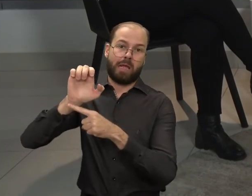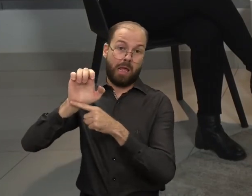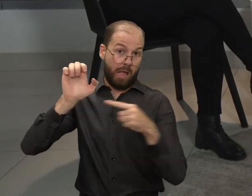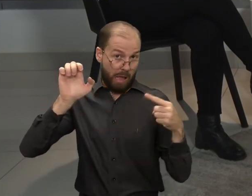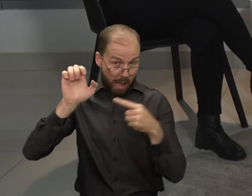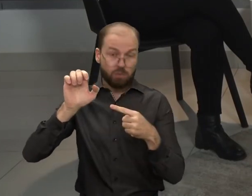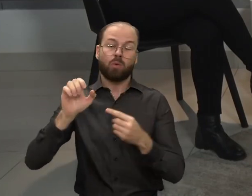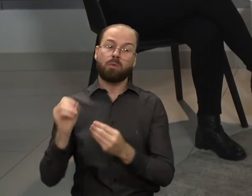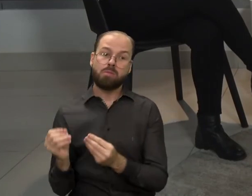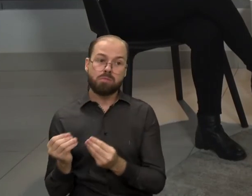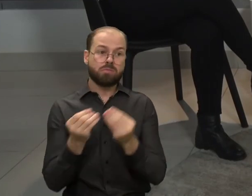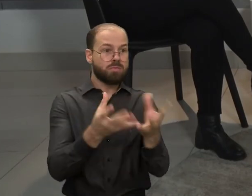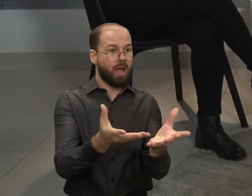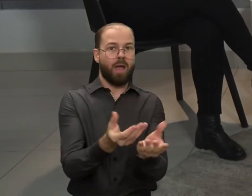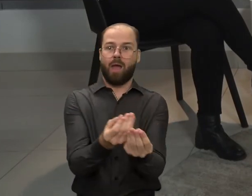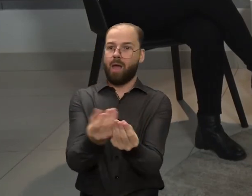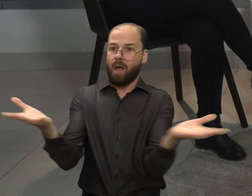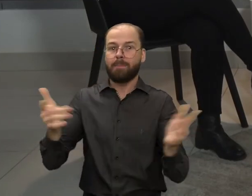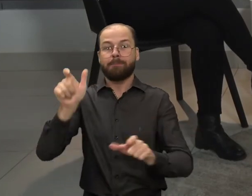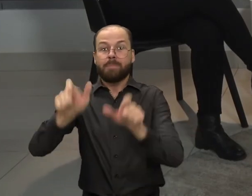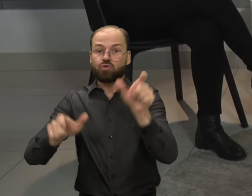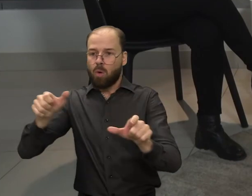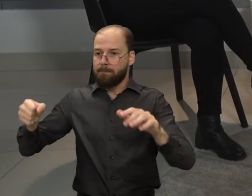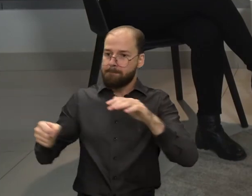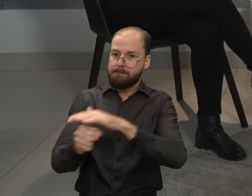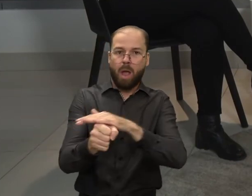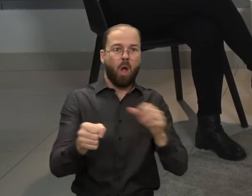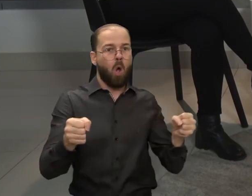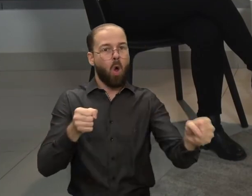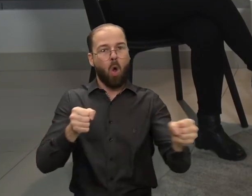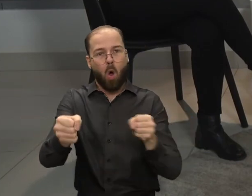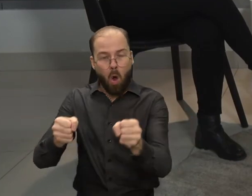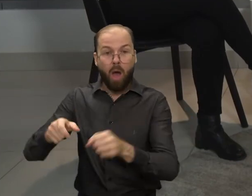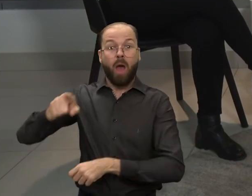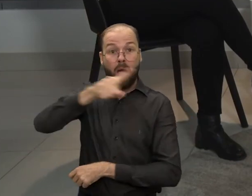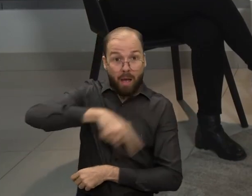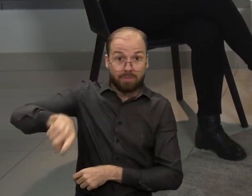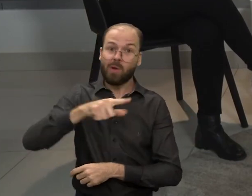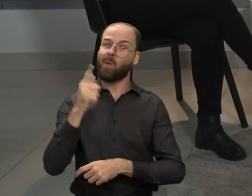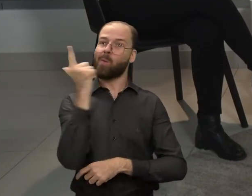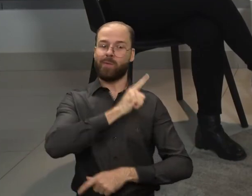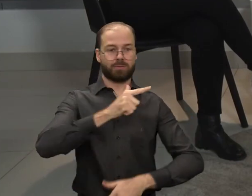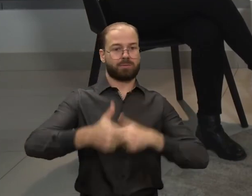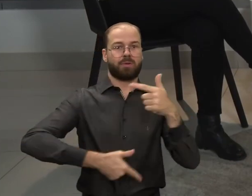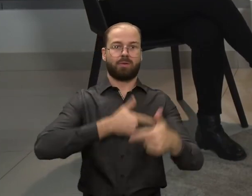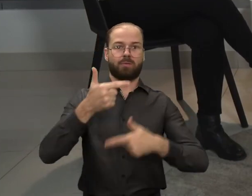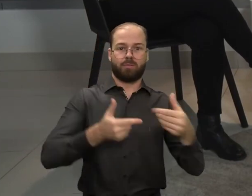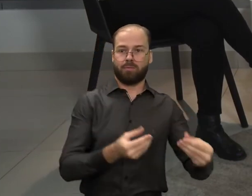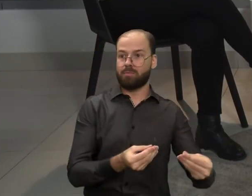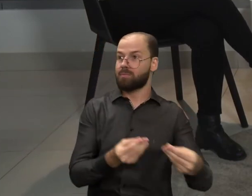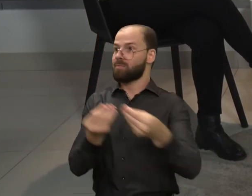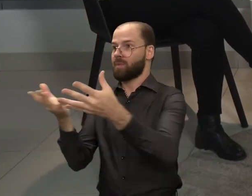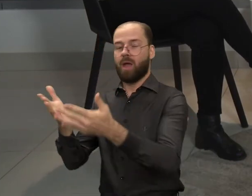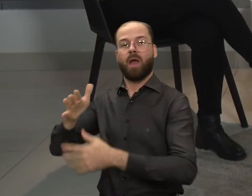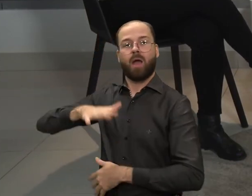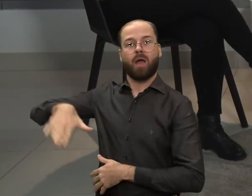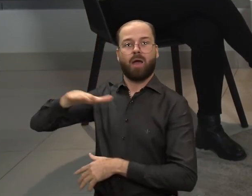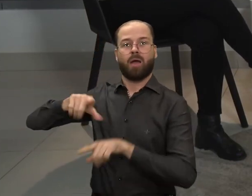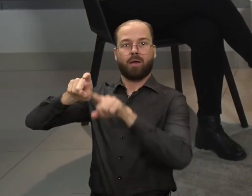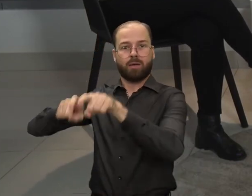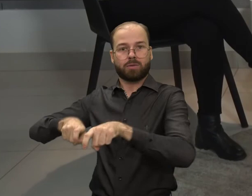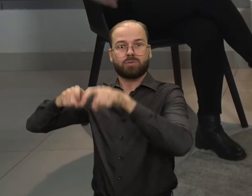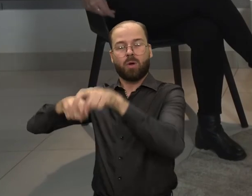Colocar pessoas para trabalhar, pessoas que têm condição de fazer o seu trabalho, que vai levar esse serviço lá para o agricultor,